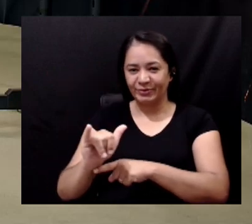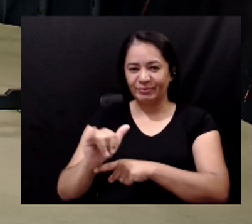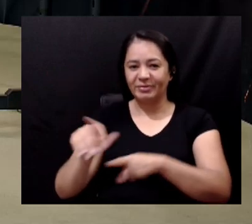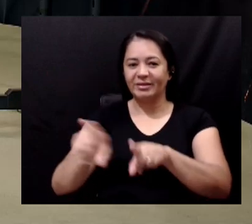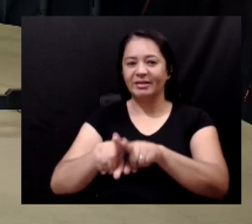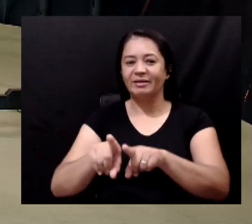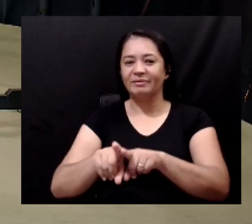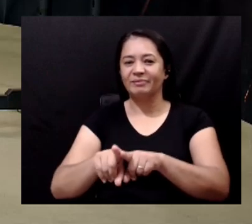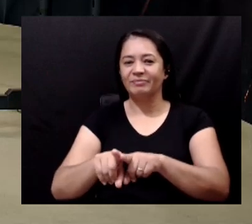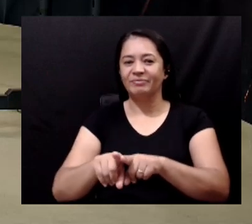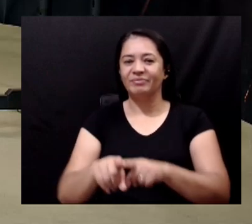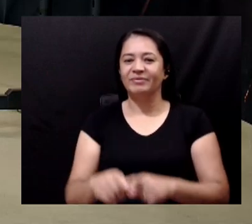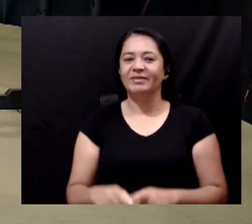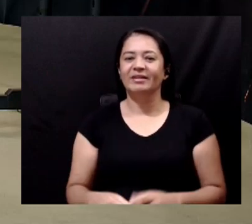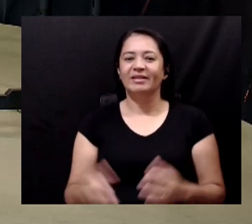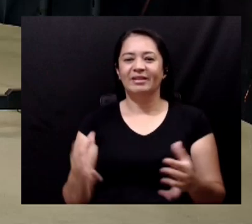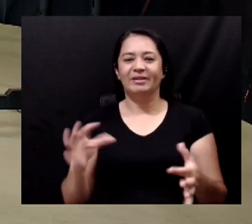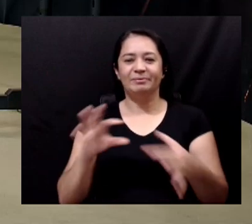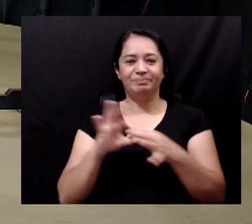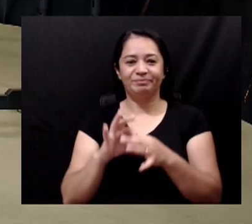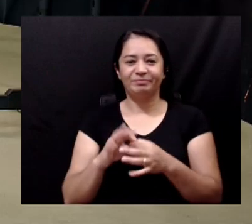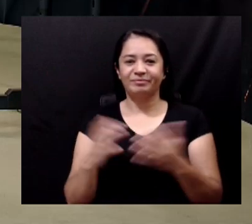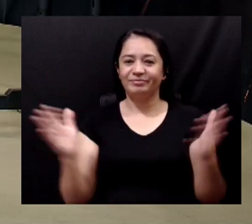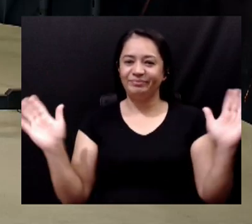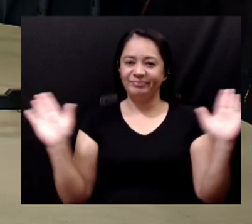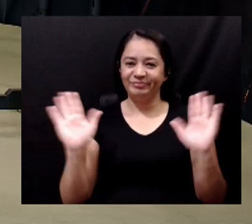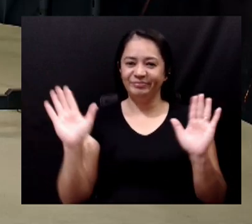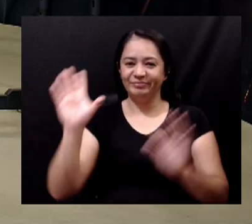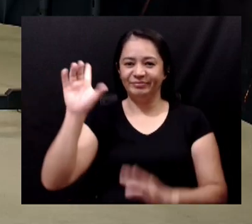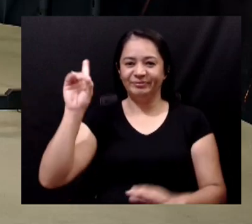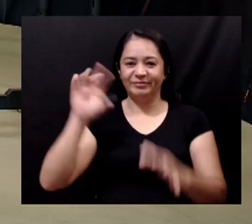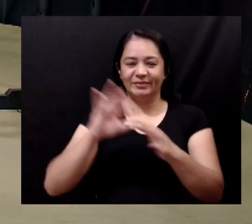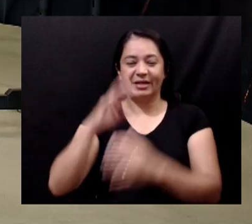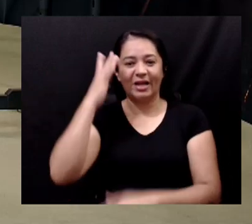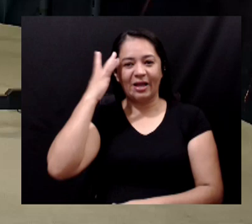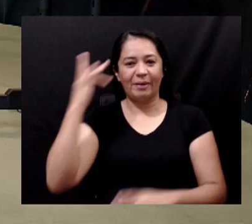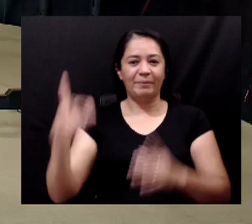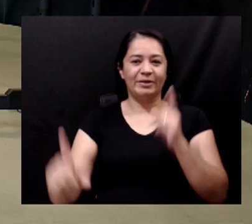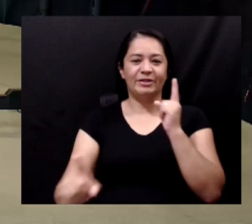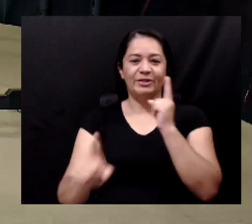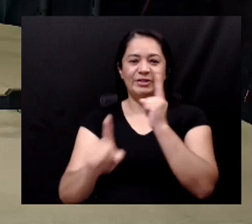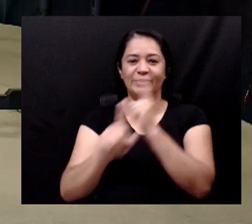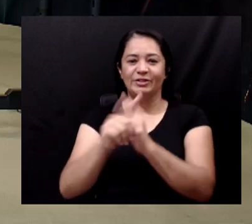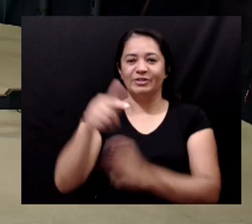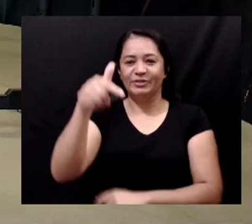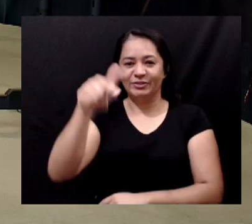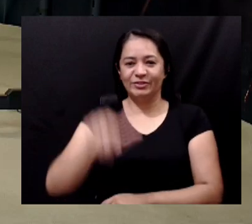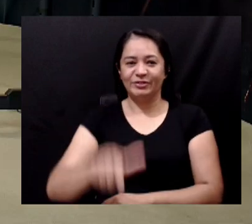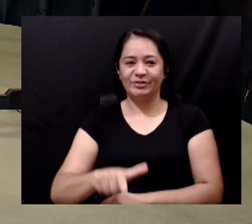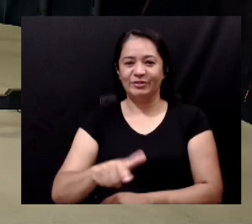sua audiência. Valeu, gente, fica com Deus e amanhã a gente se encontra mais uma vez, se Deus quiser, a partir das 8 da